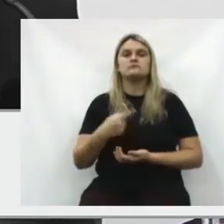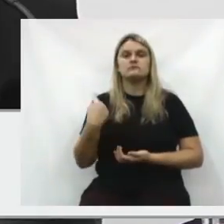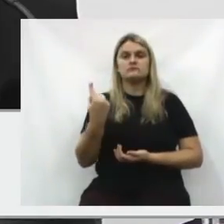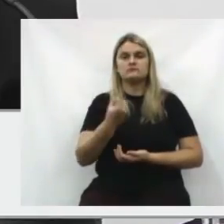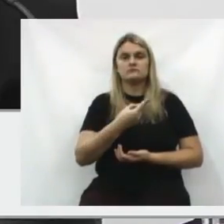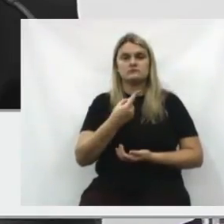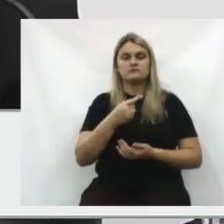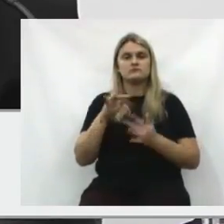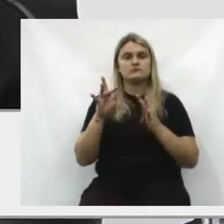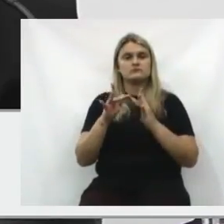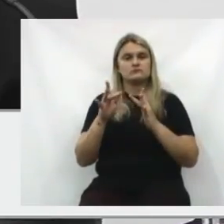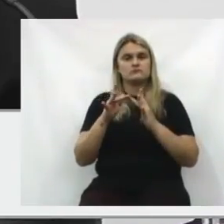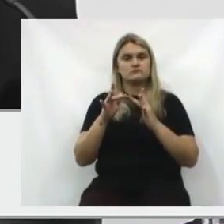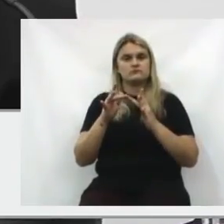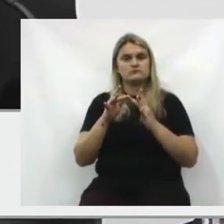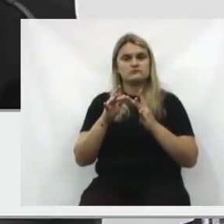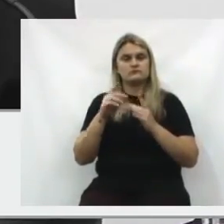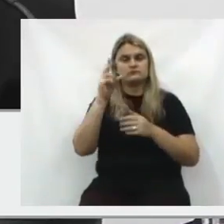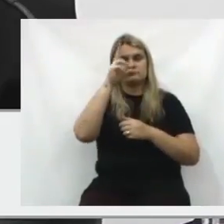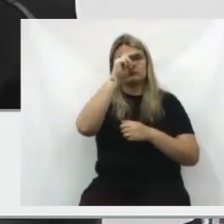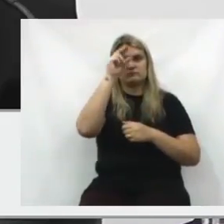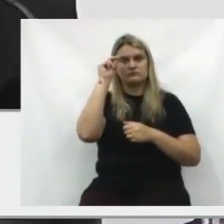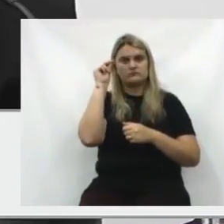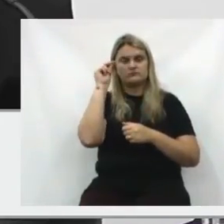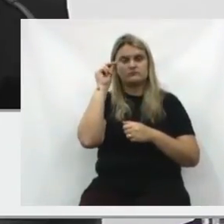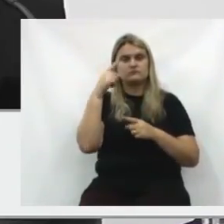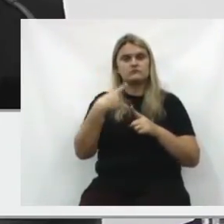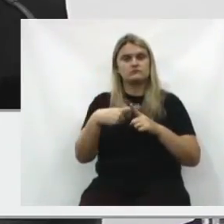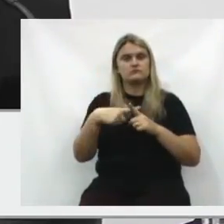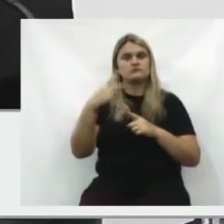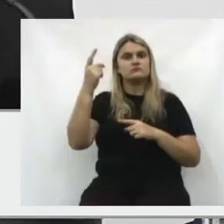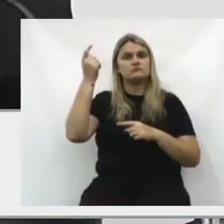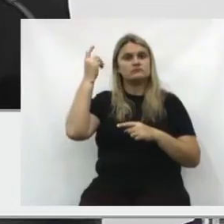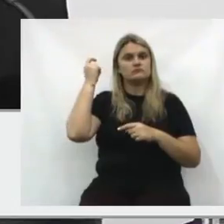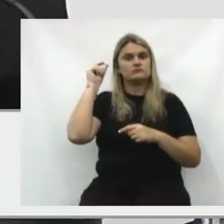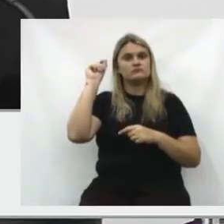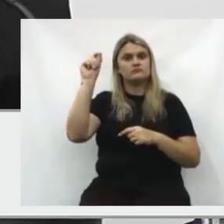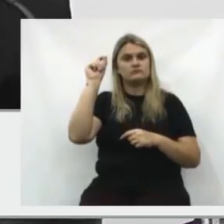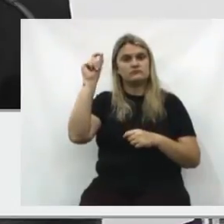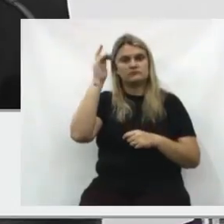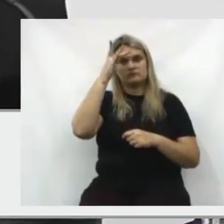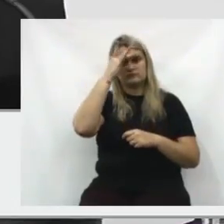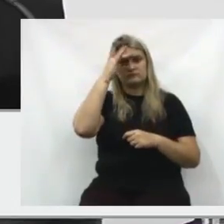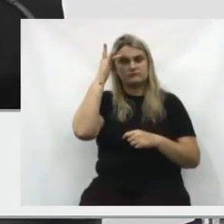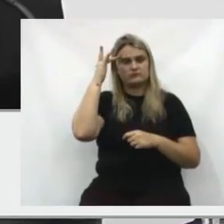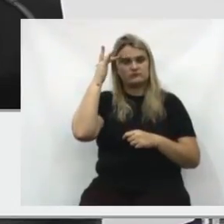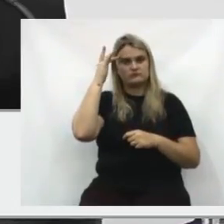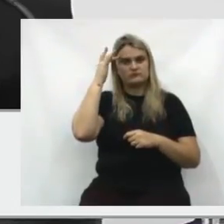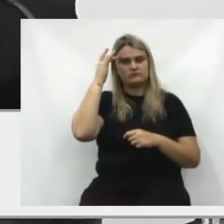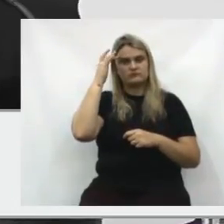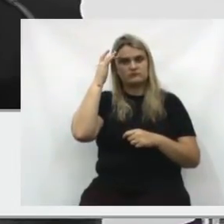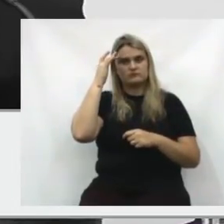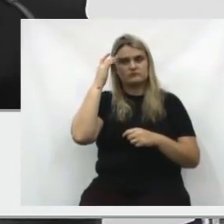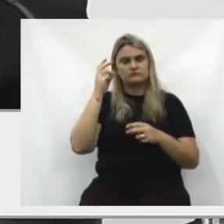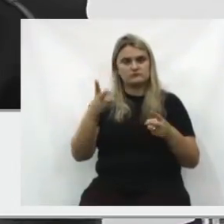Câmara. Então, nós estaríamos entrando em contato com o Poder Executivo, porque, na época, quem